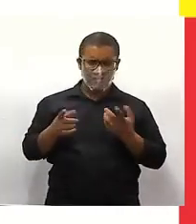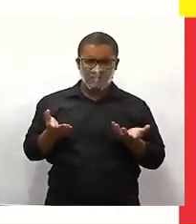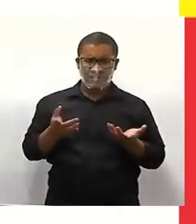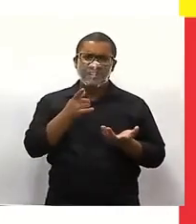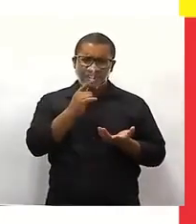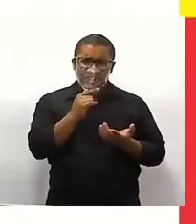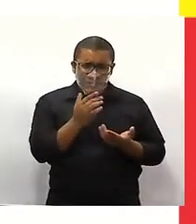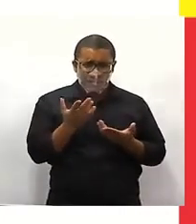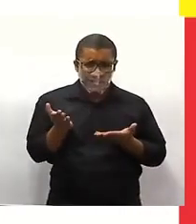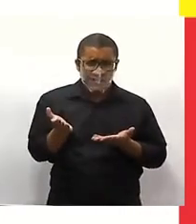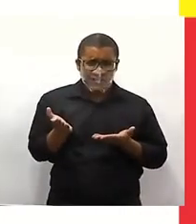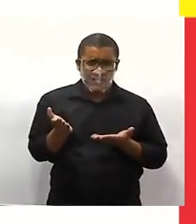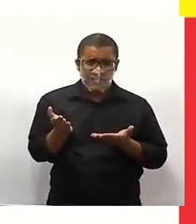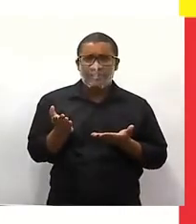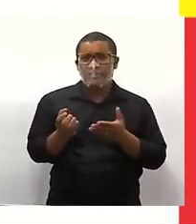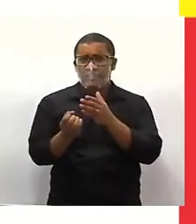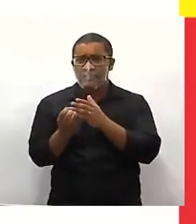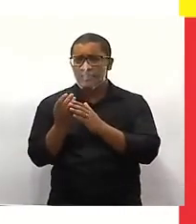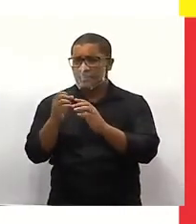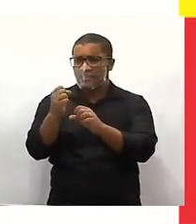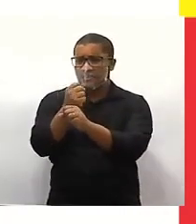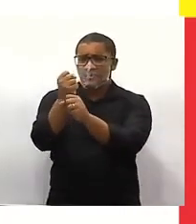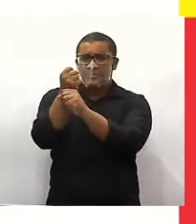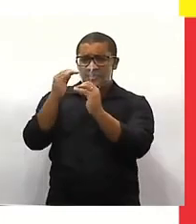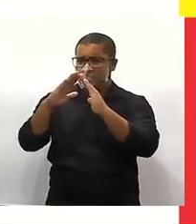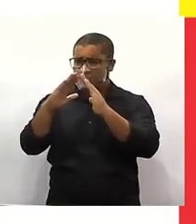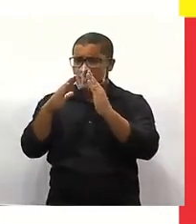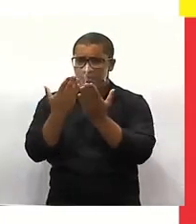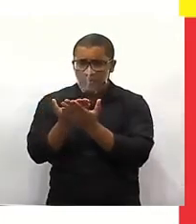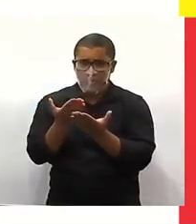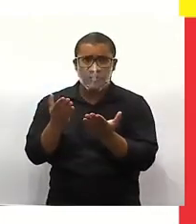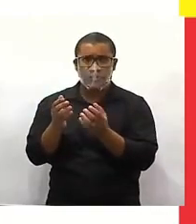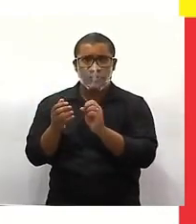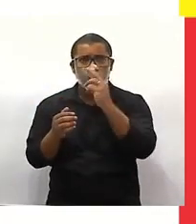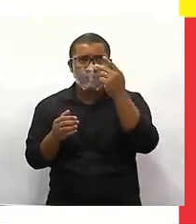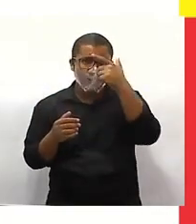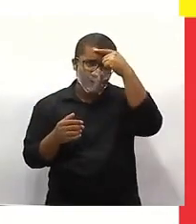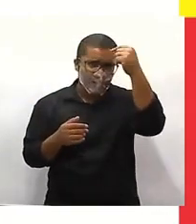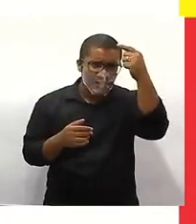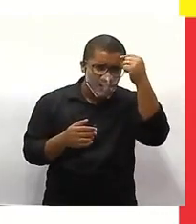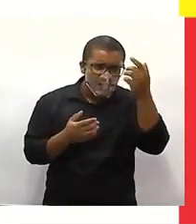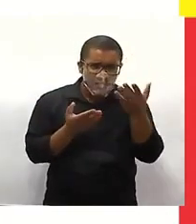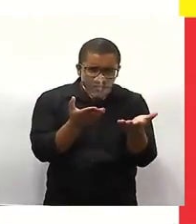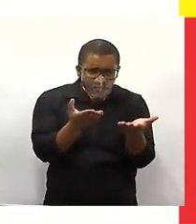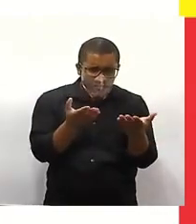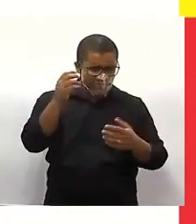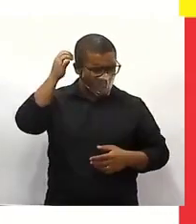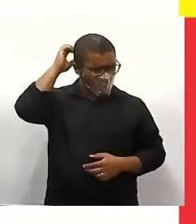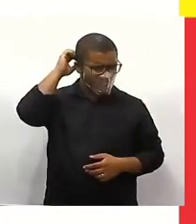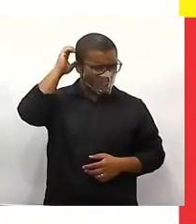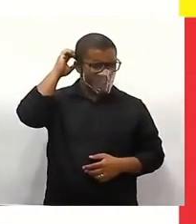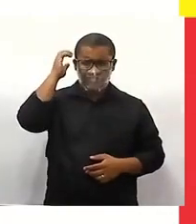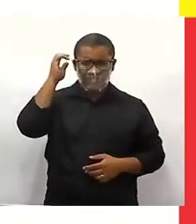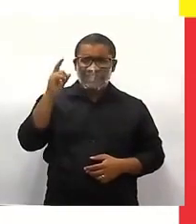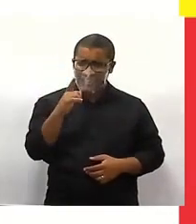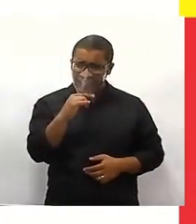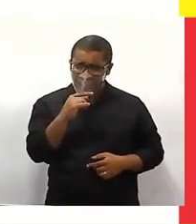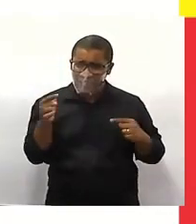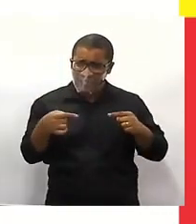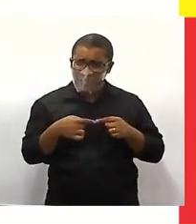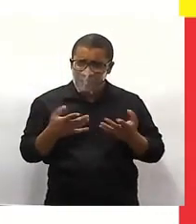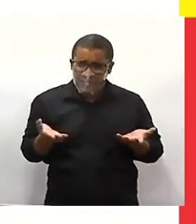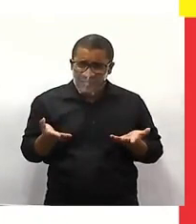que você fazer uma escola e uma faculdade no ambiente rural tem a ver necessariamente com